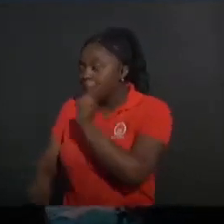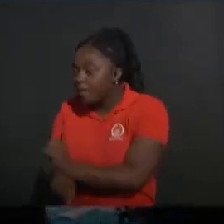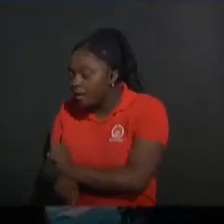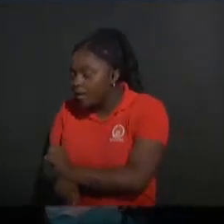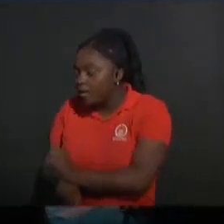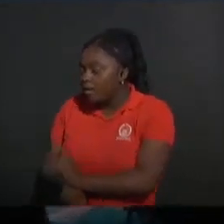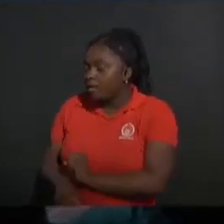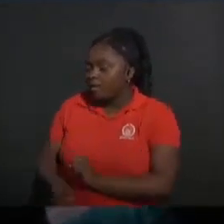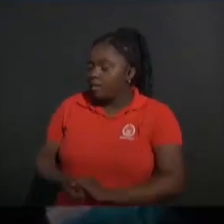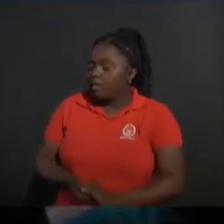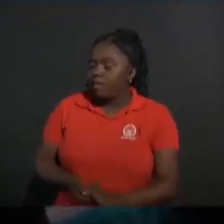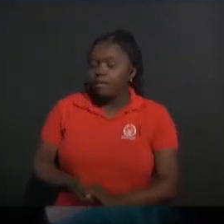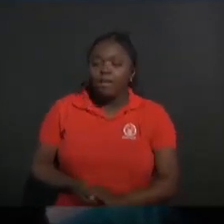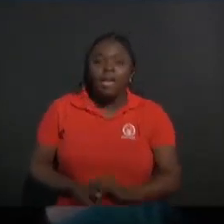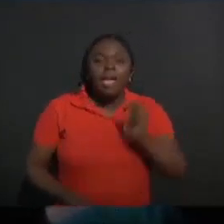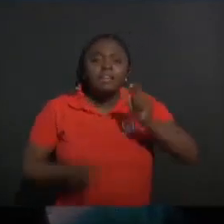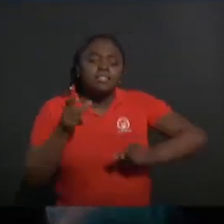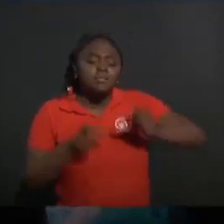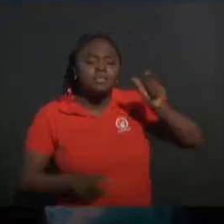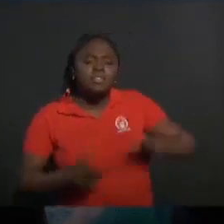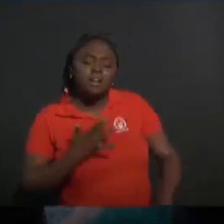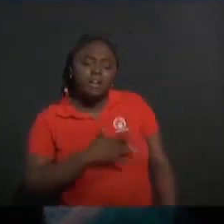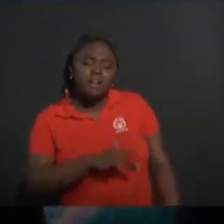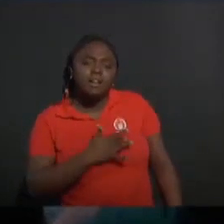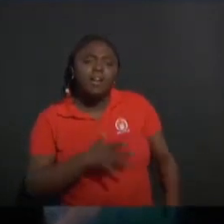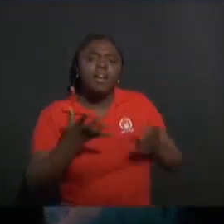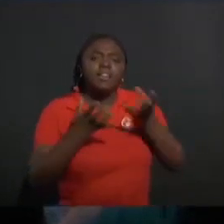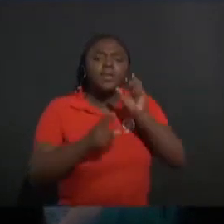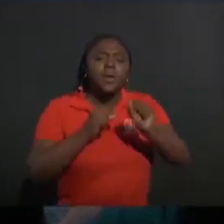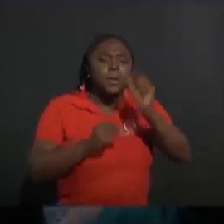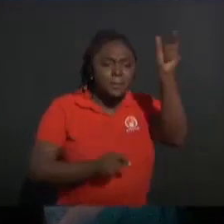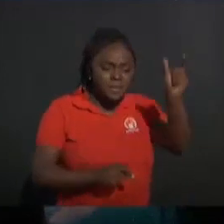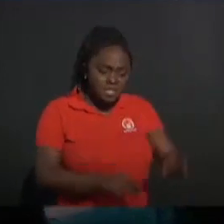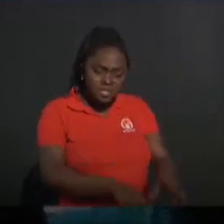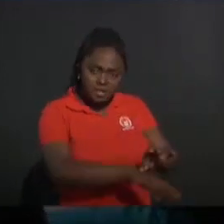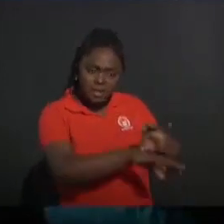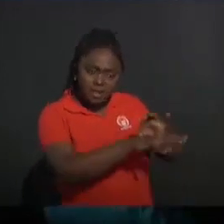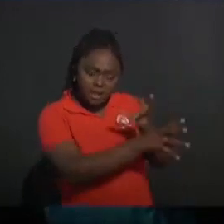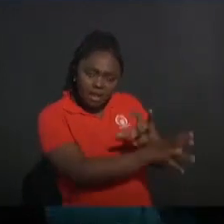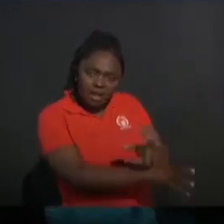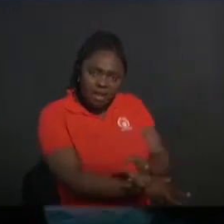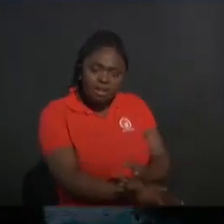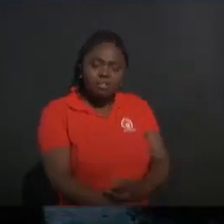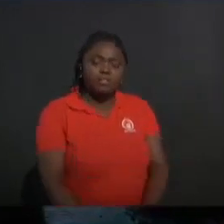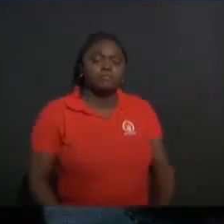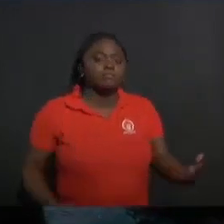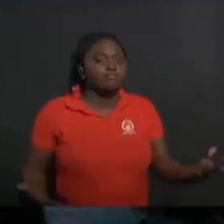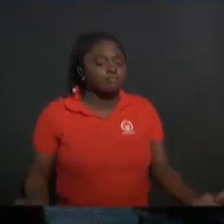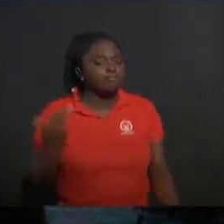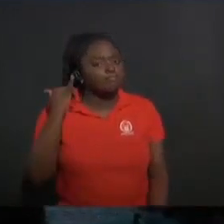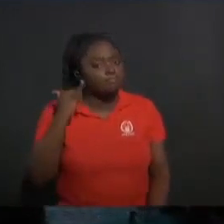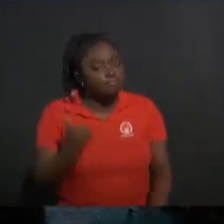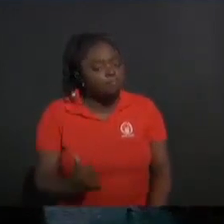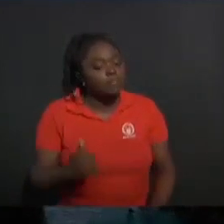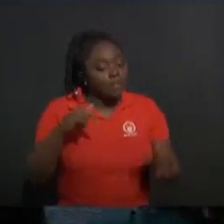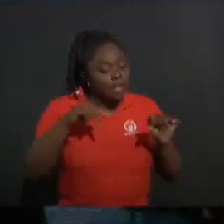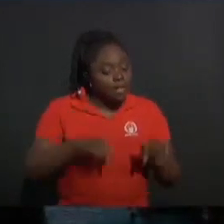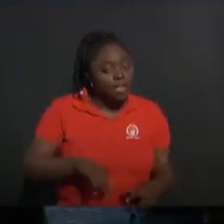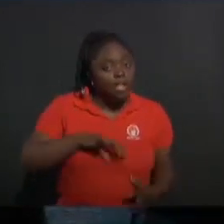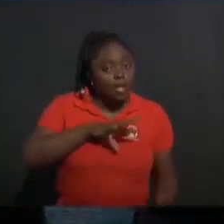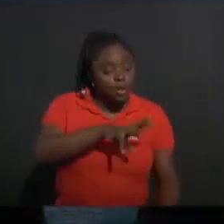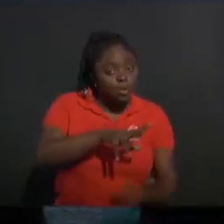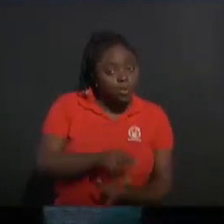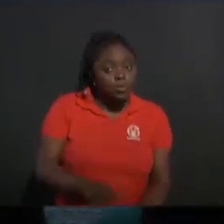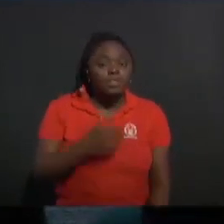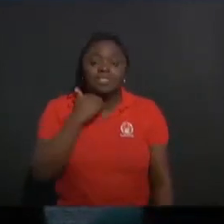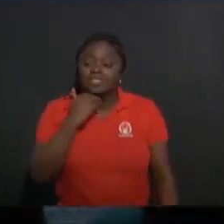comigo. As pessoas são tão carentes que elas querem alguém de carne e osso. Deixa eu te falar, não tem ninguém vivo dentro do planeta Terra